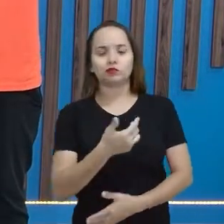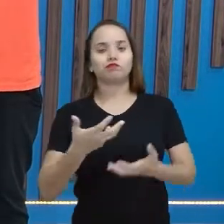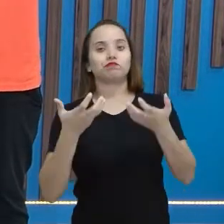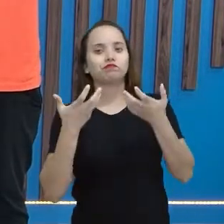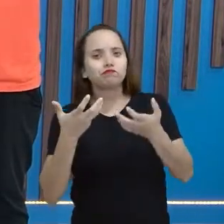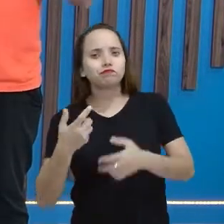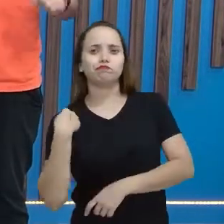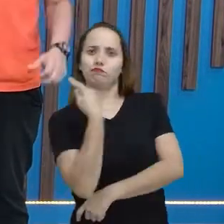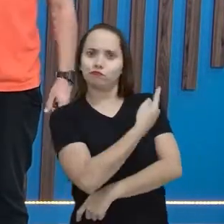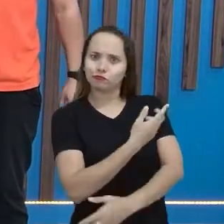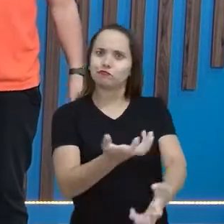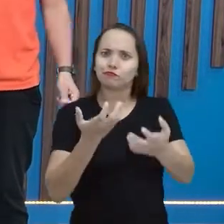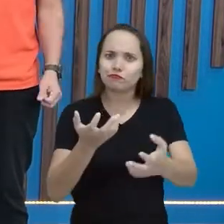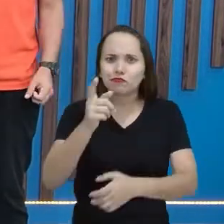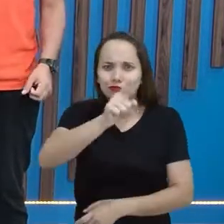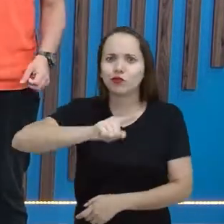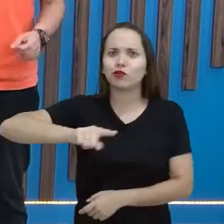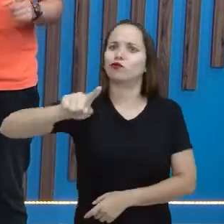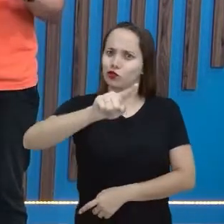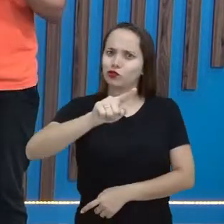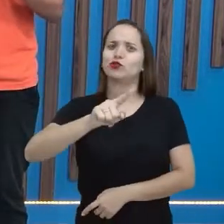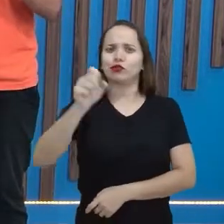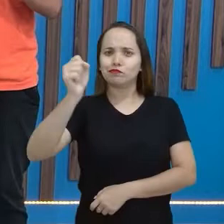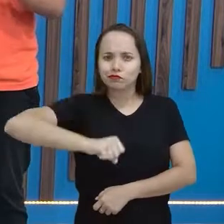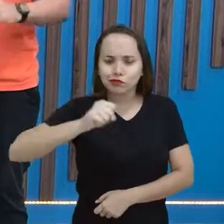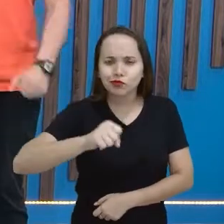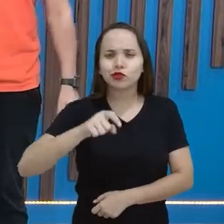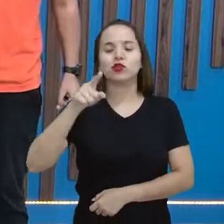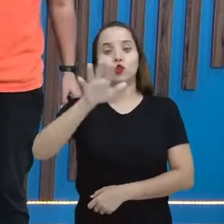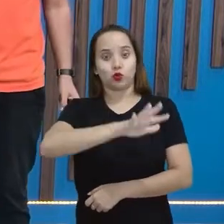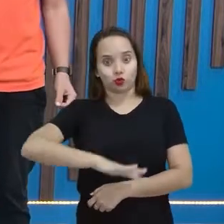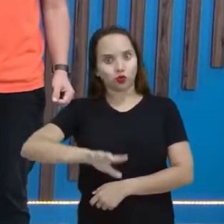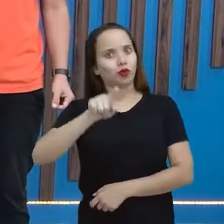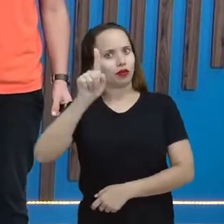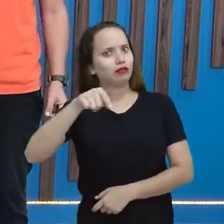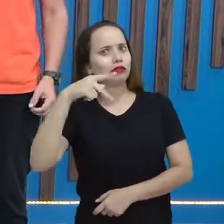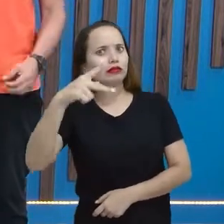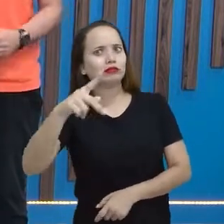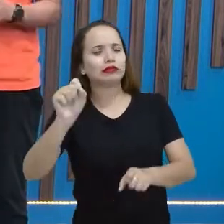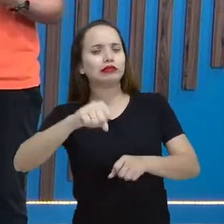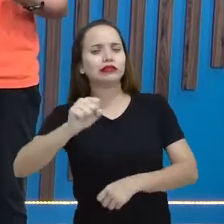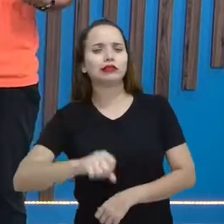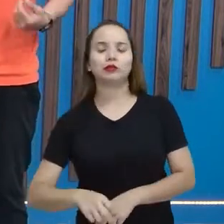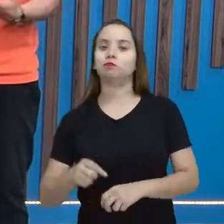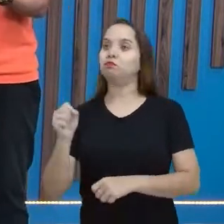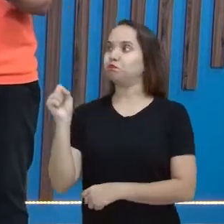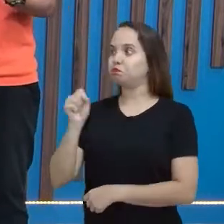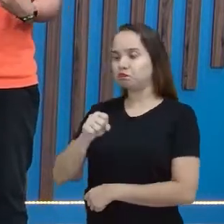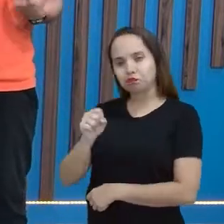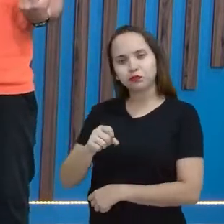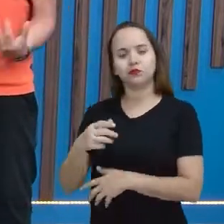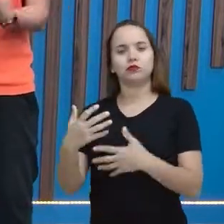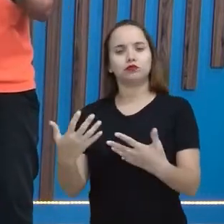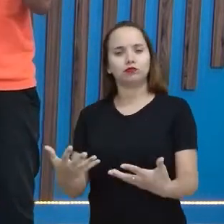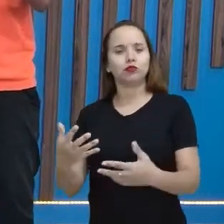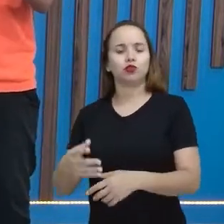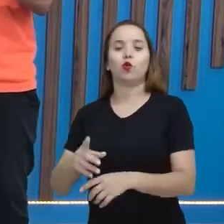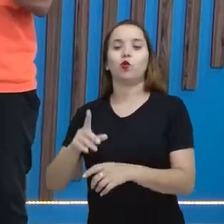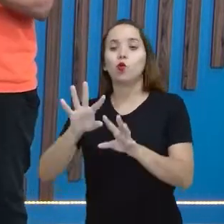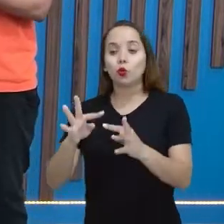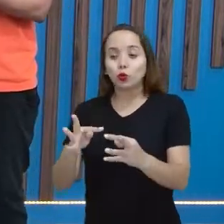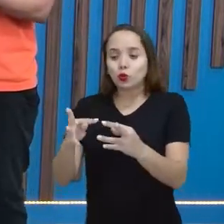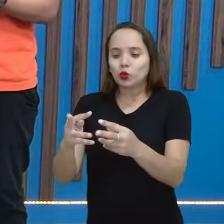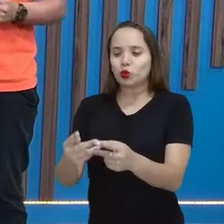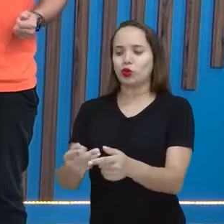e professoras também querem para vocês. Exatamente. E esse espaço é de vocês. Pois é, então veja, com essa injeção